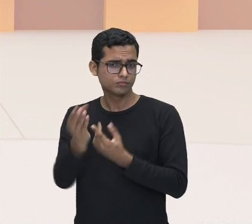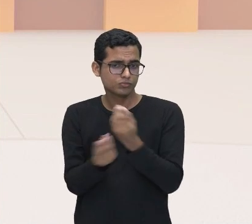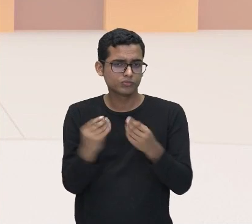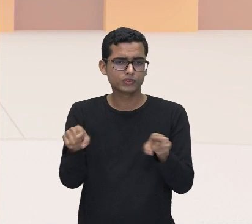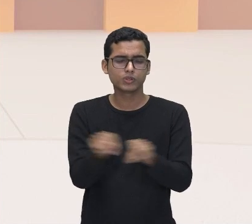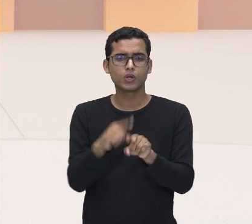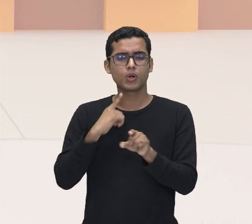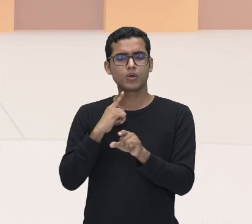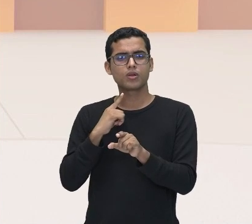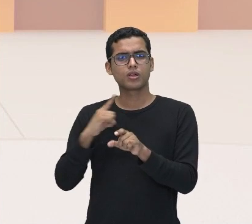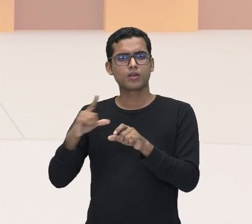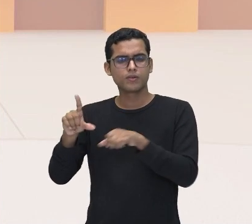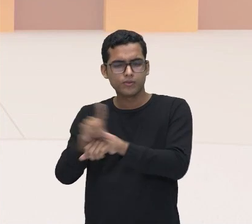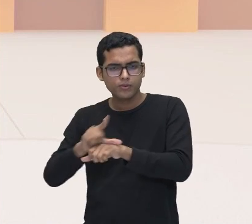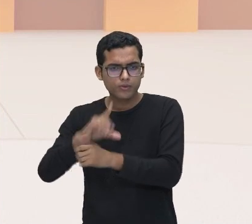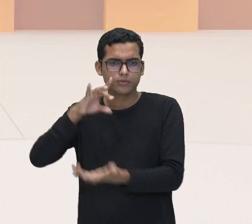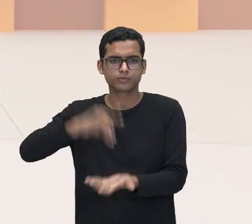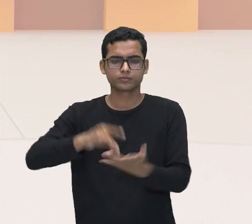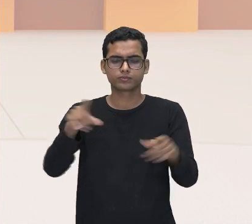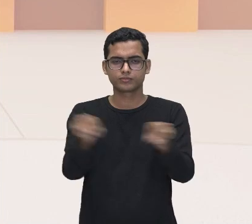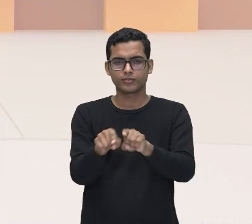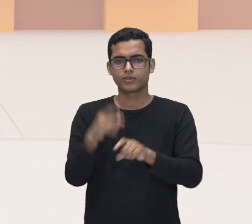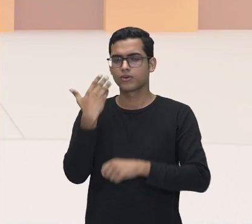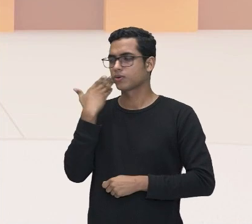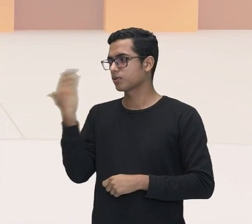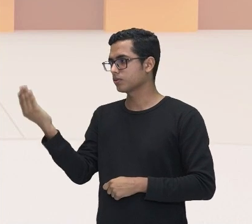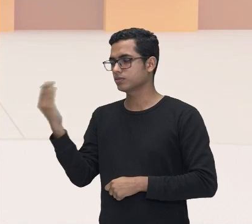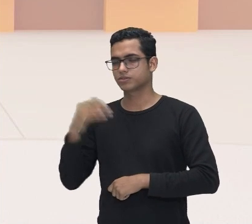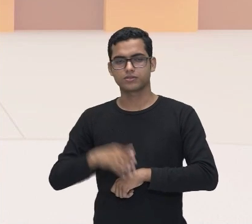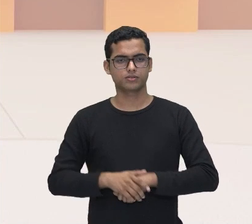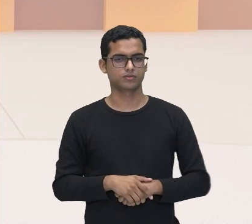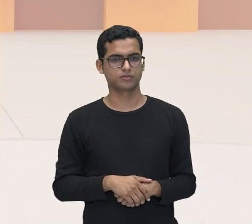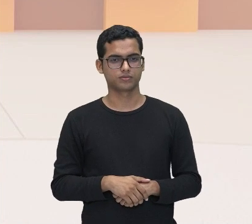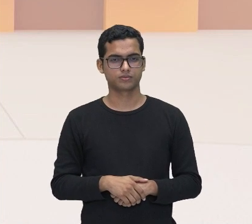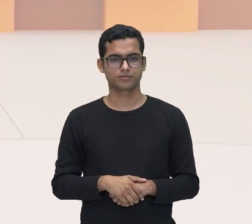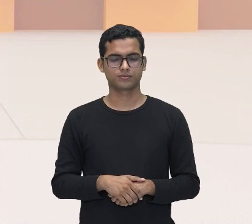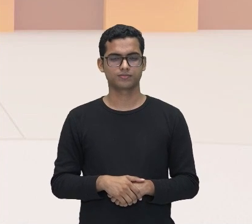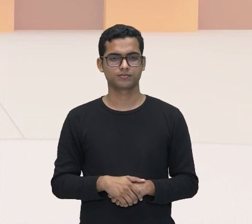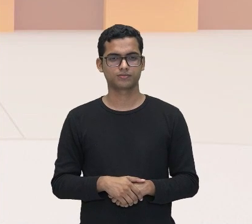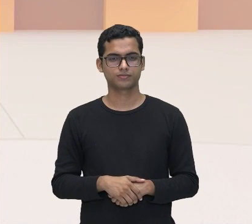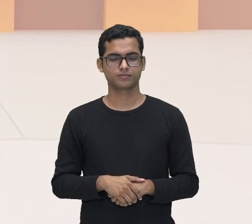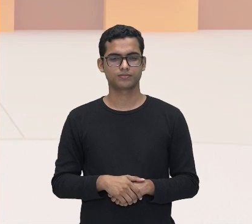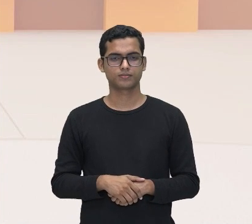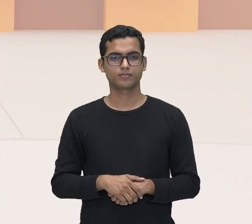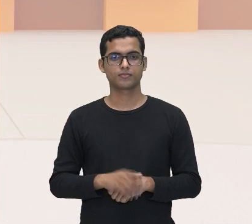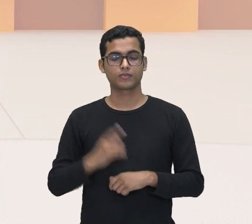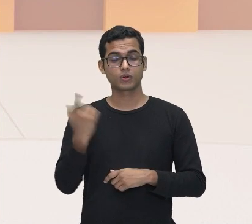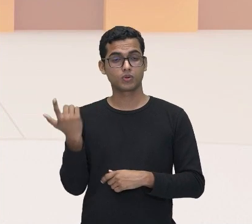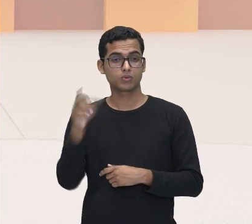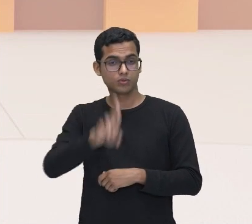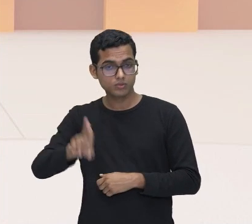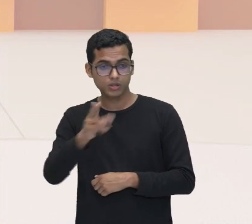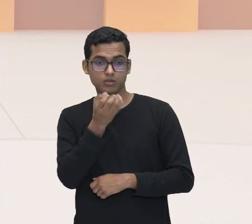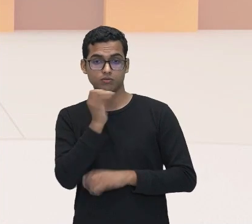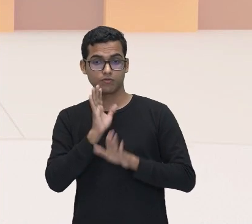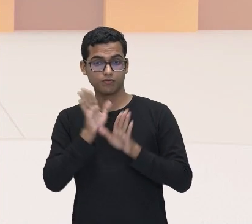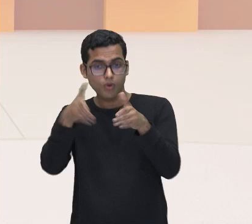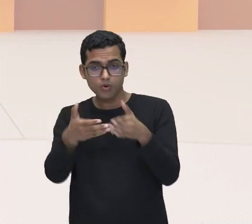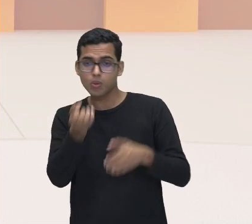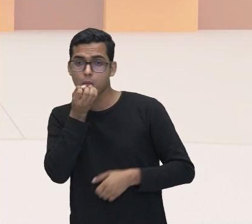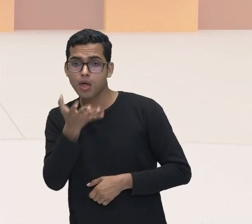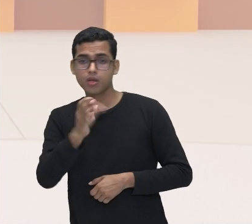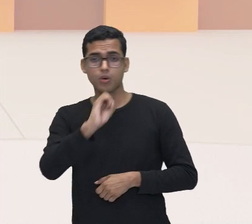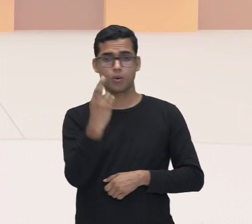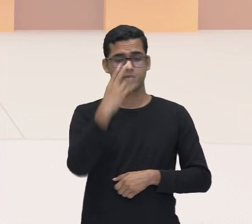dominação carismática, né, da questão da liderança, ela pode ser tanto para o bem como para o mal, né? Nós vimos ali o